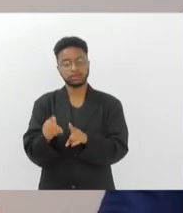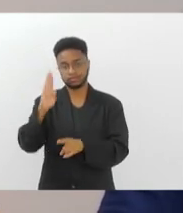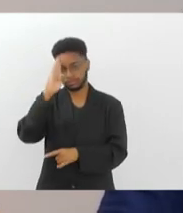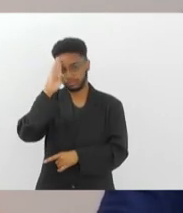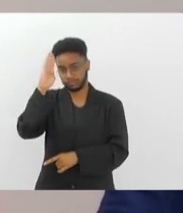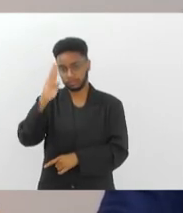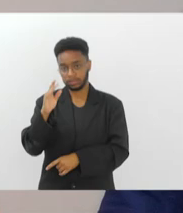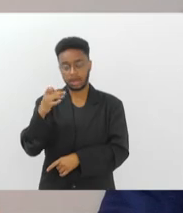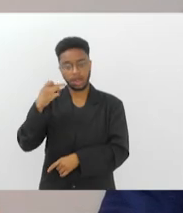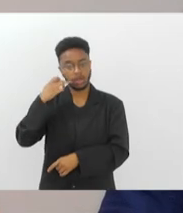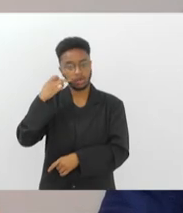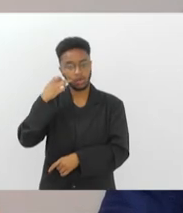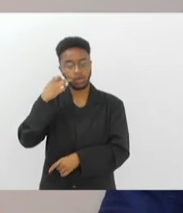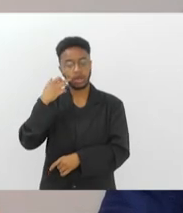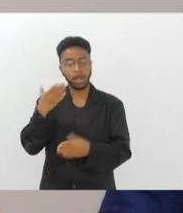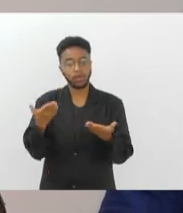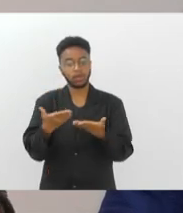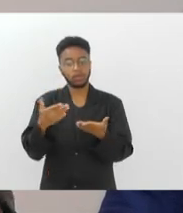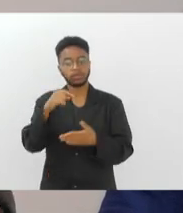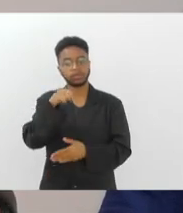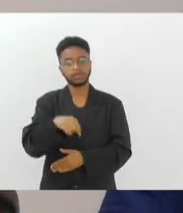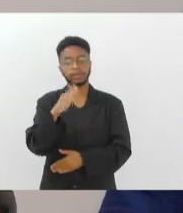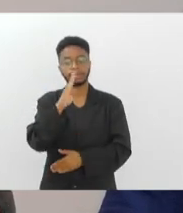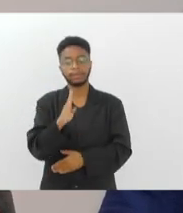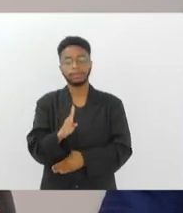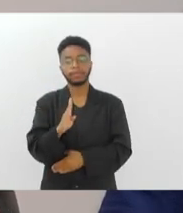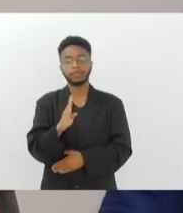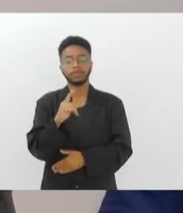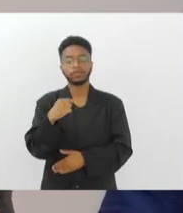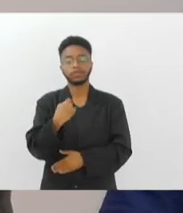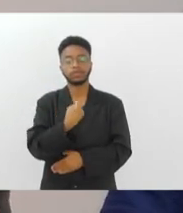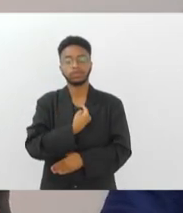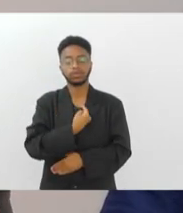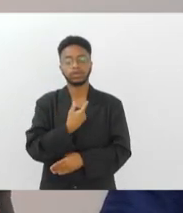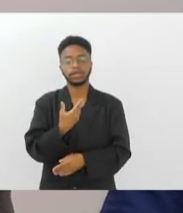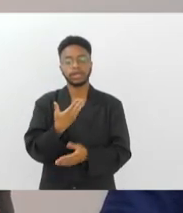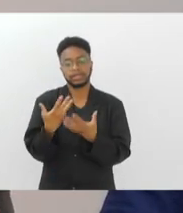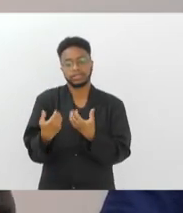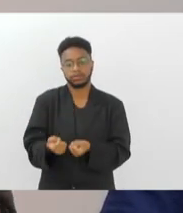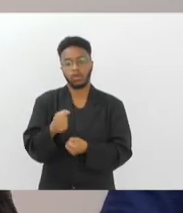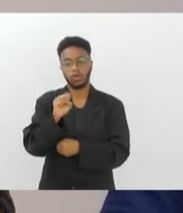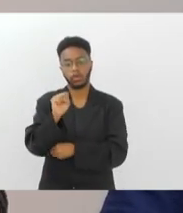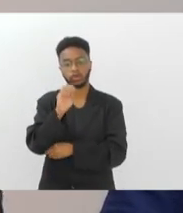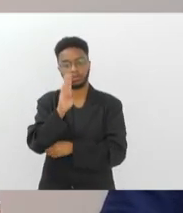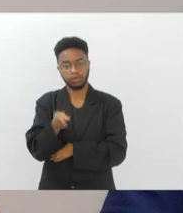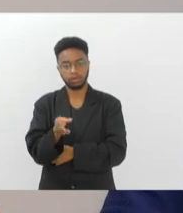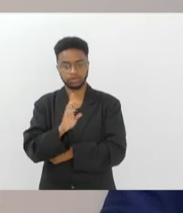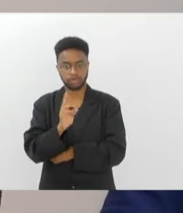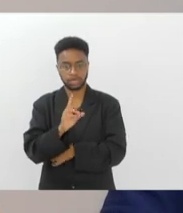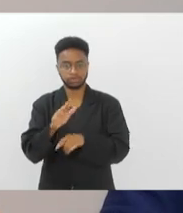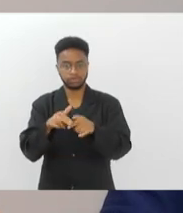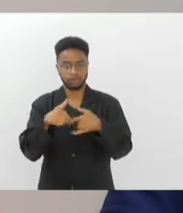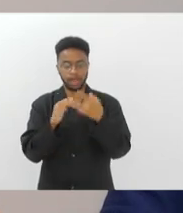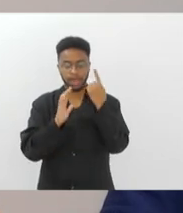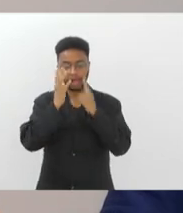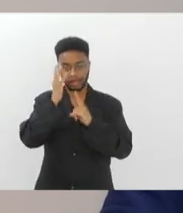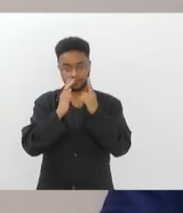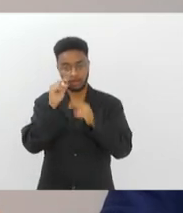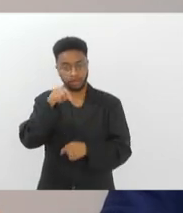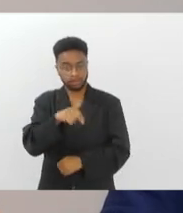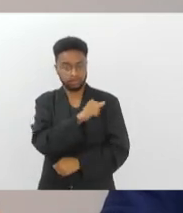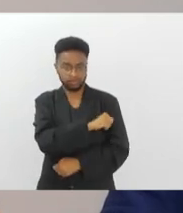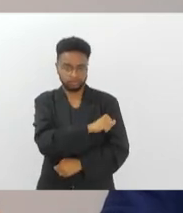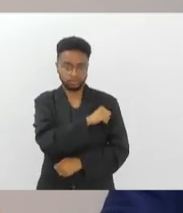angolana, esse ano nós tivemos um faturamento de 8 bilhões de reais no carnaval. Só o Estado do Rio de